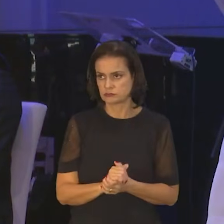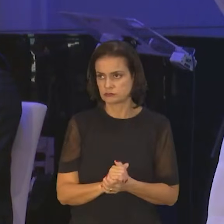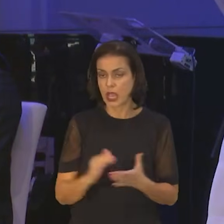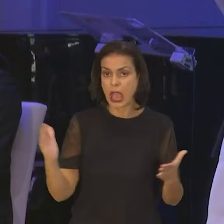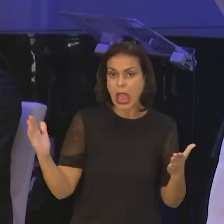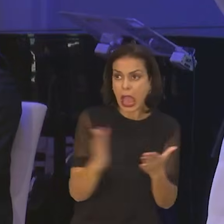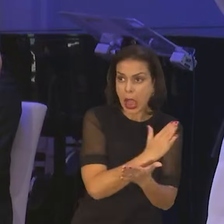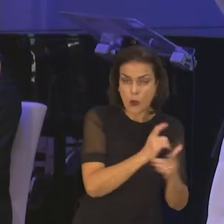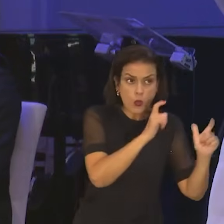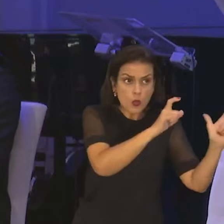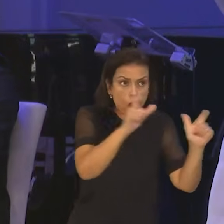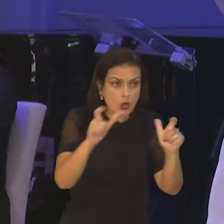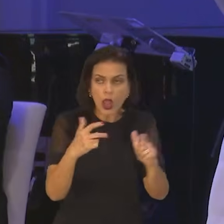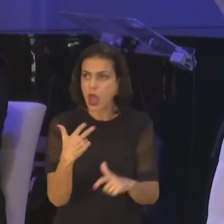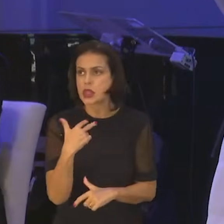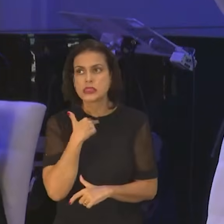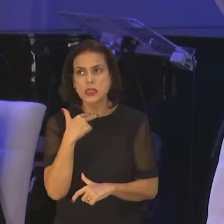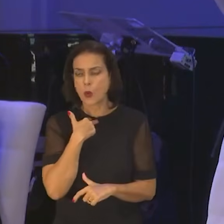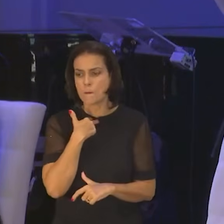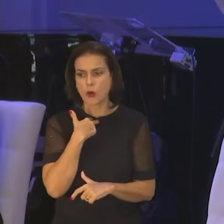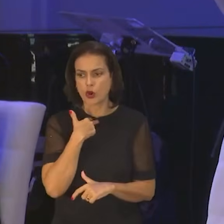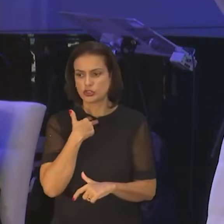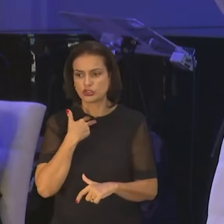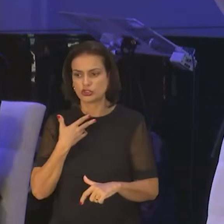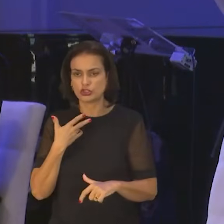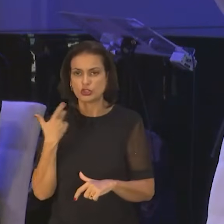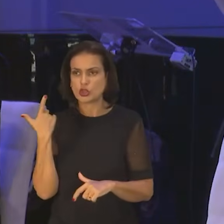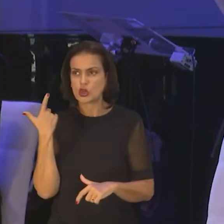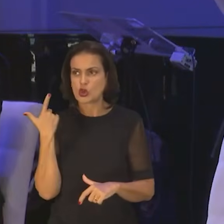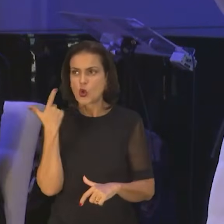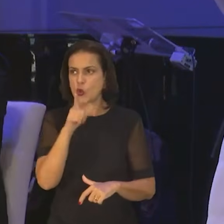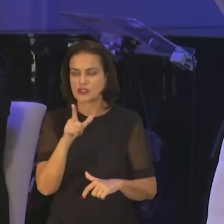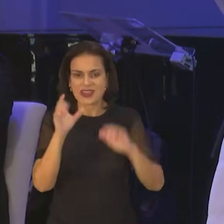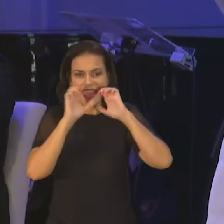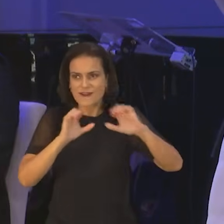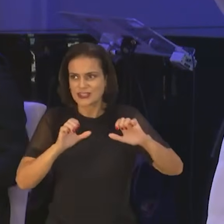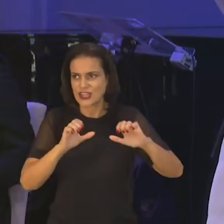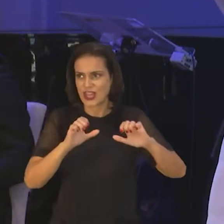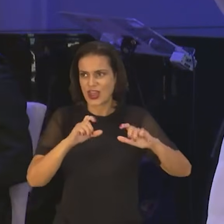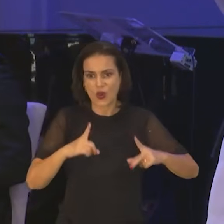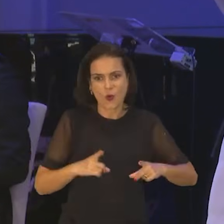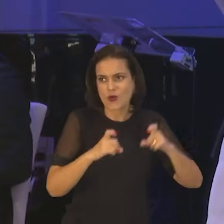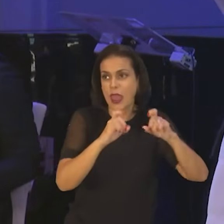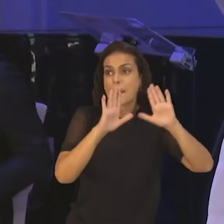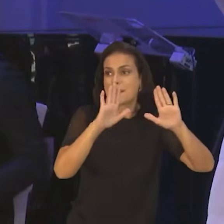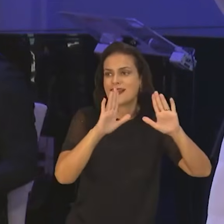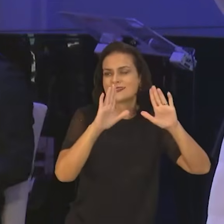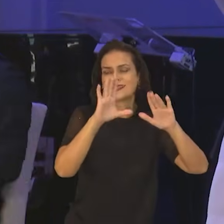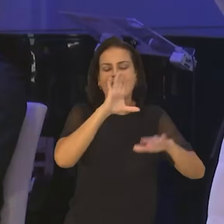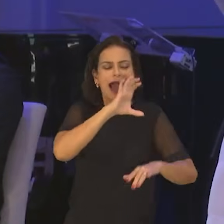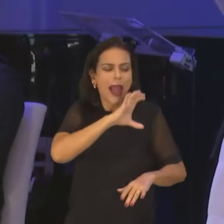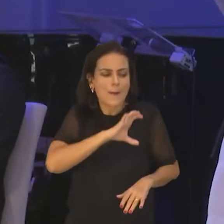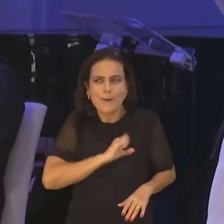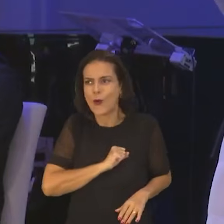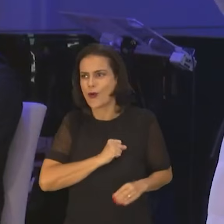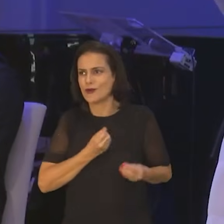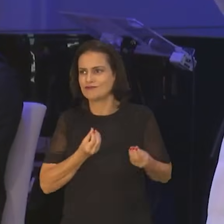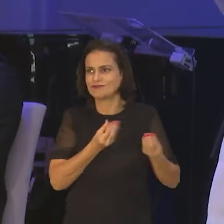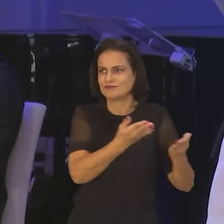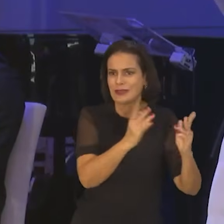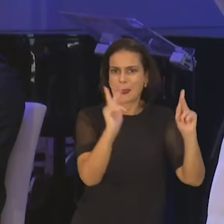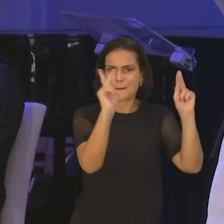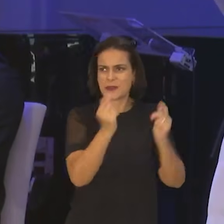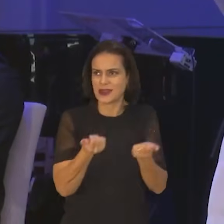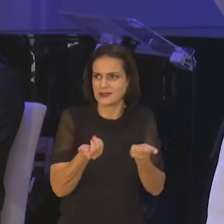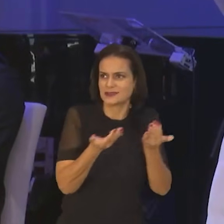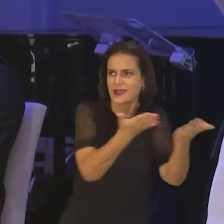Alguns lugares você não pode conquistar o evangelho com guerra, mas com amor e paz e mensagem. Você entra